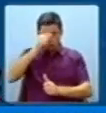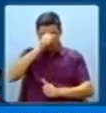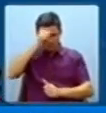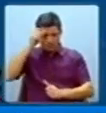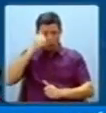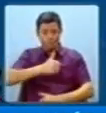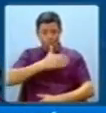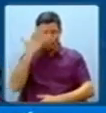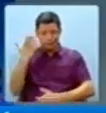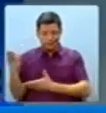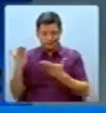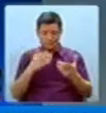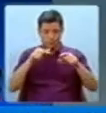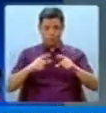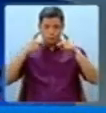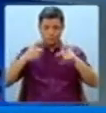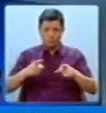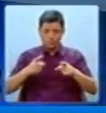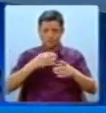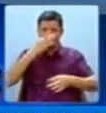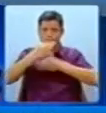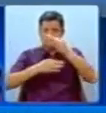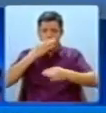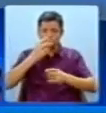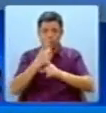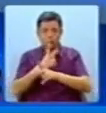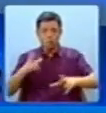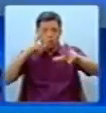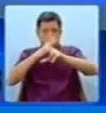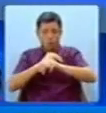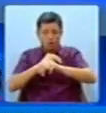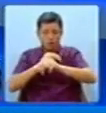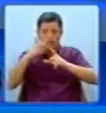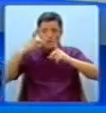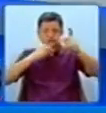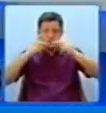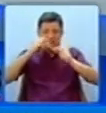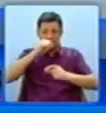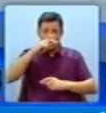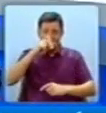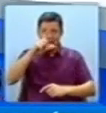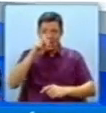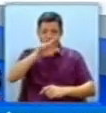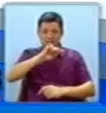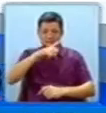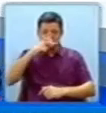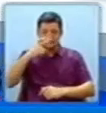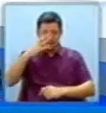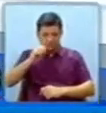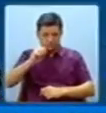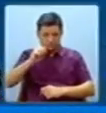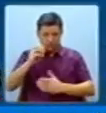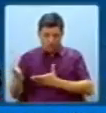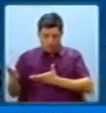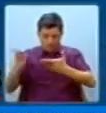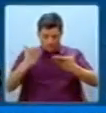dia, bem-vindo. Sandra. Hoje começas por nos falar sobre novidades em matéria de estrelas e galáxias. Sim, e vamos apresentar desde já